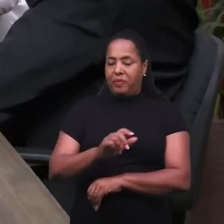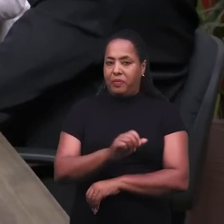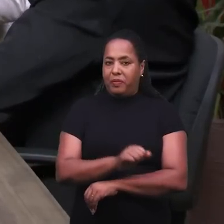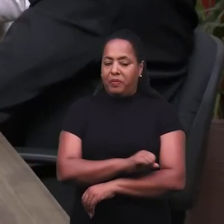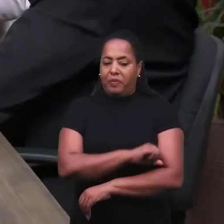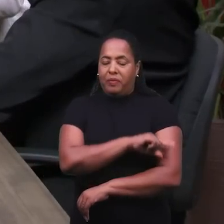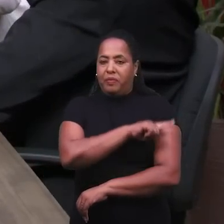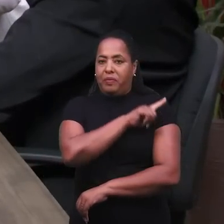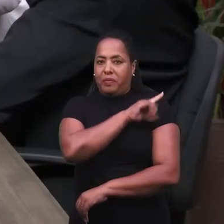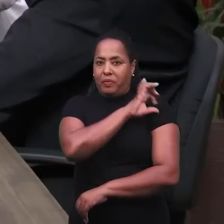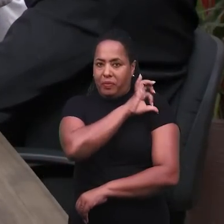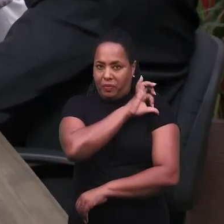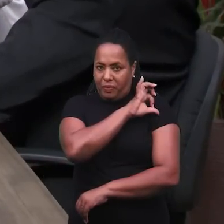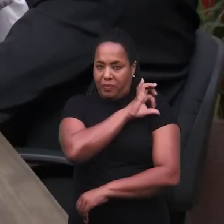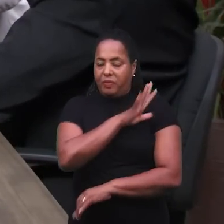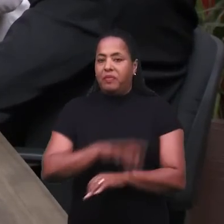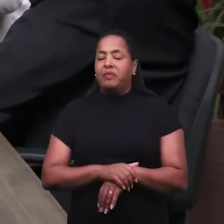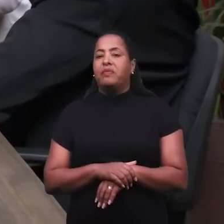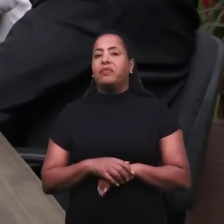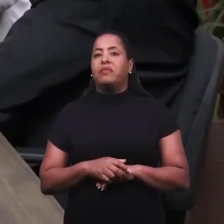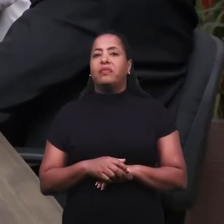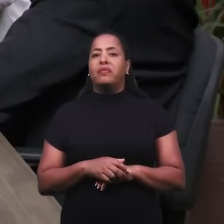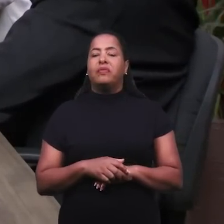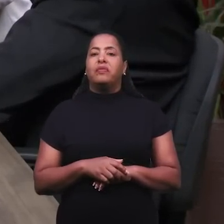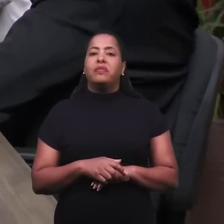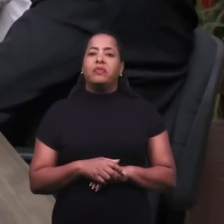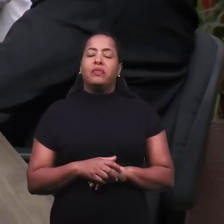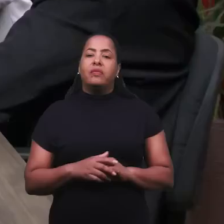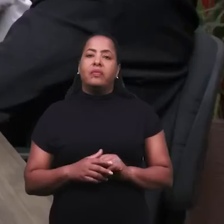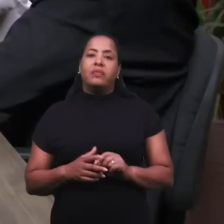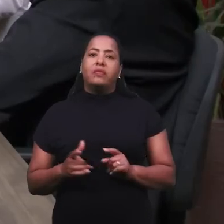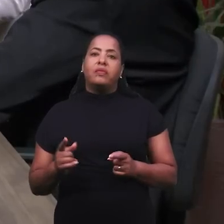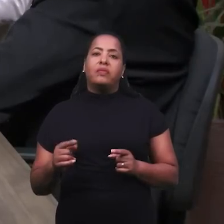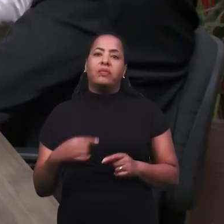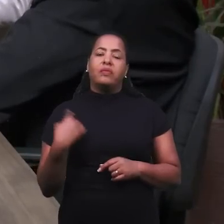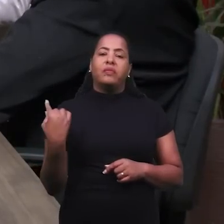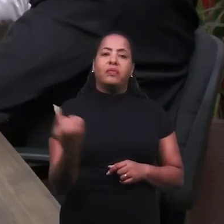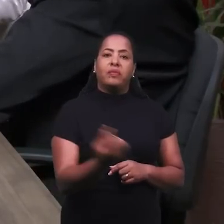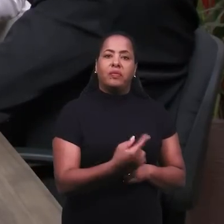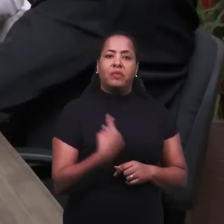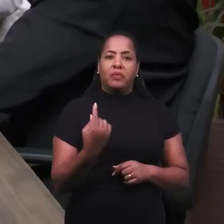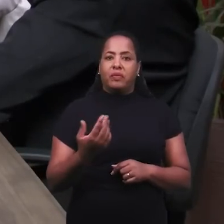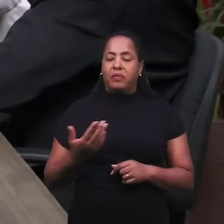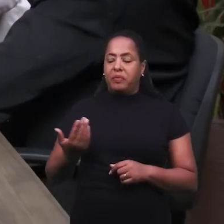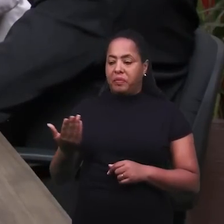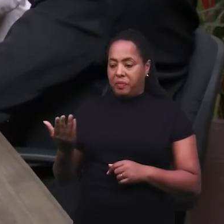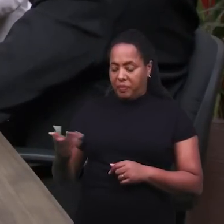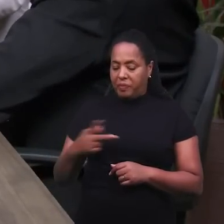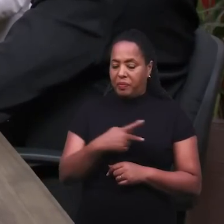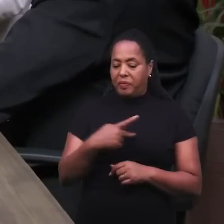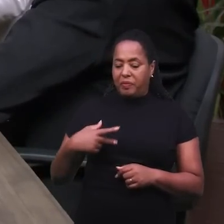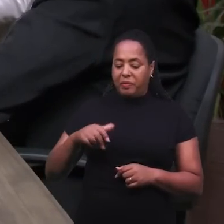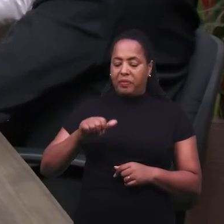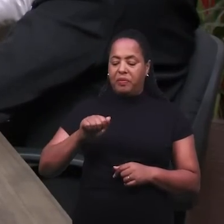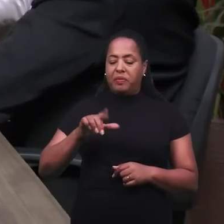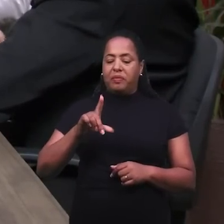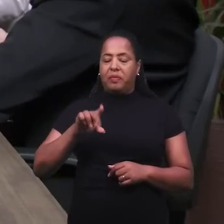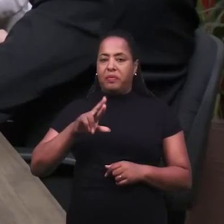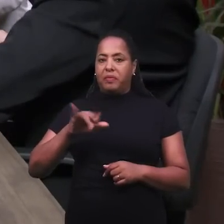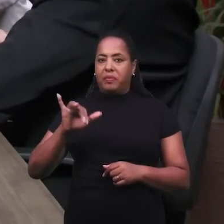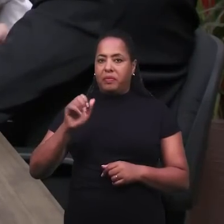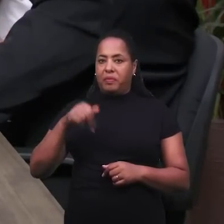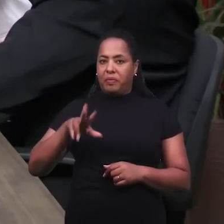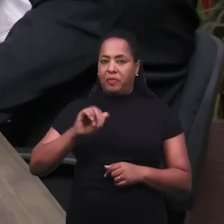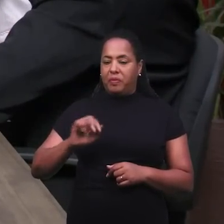né? O criança, o adolescente, enfim. E do nosso lado aqui está o Adriano, que está na educação